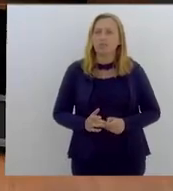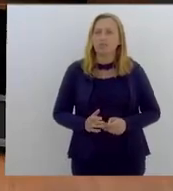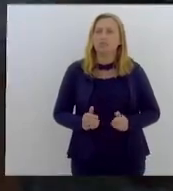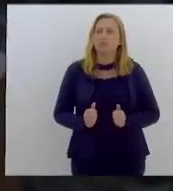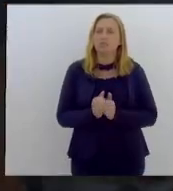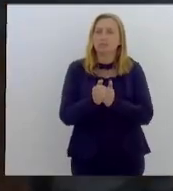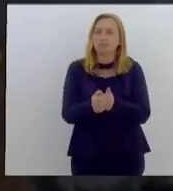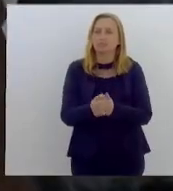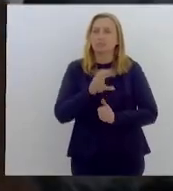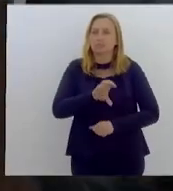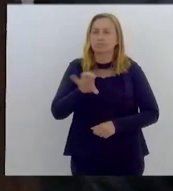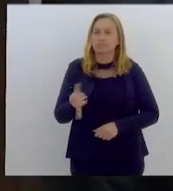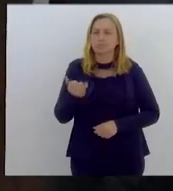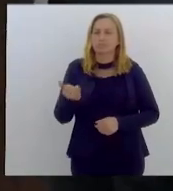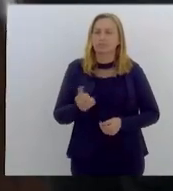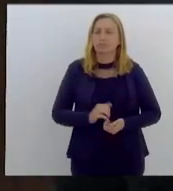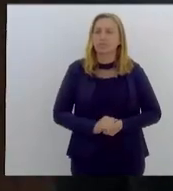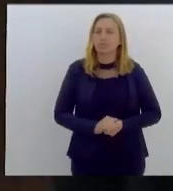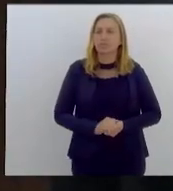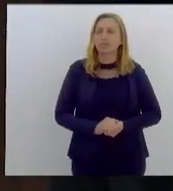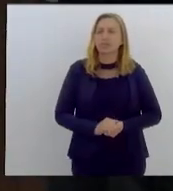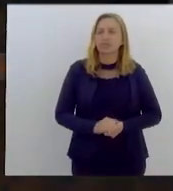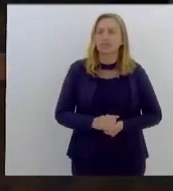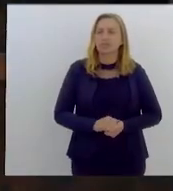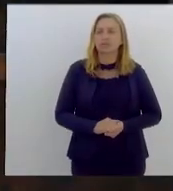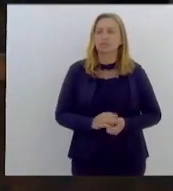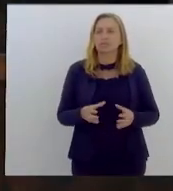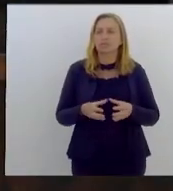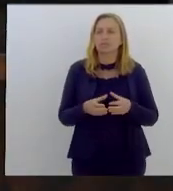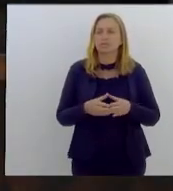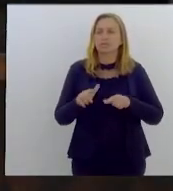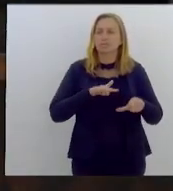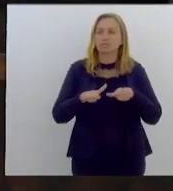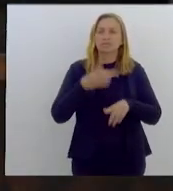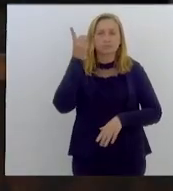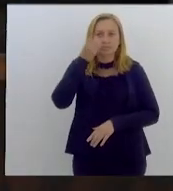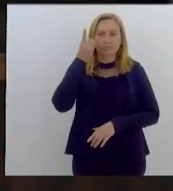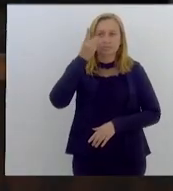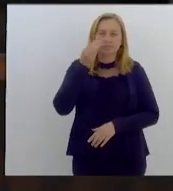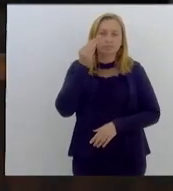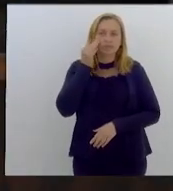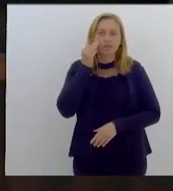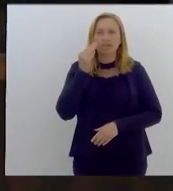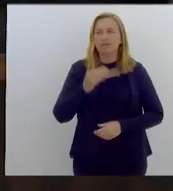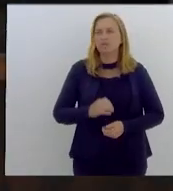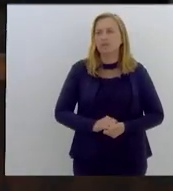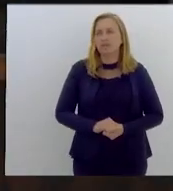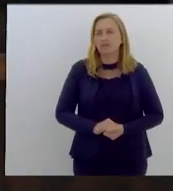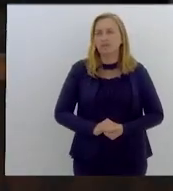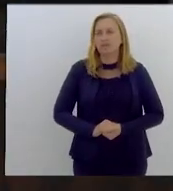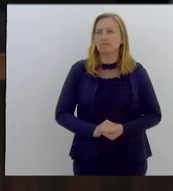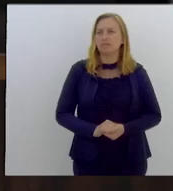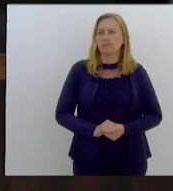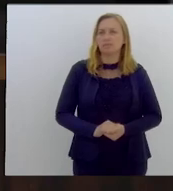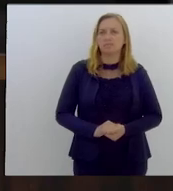Acompanha o parecer da CCJ, presidente. Da Comissão de Trabalho, deputada Mônica Francisco.